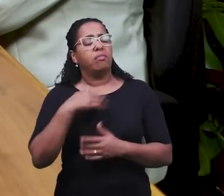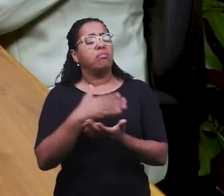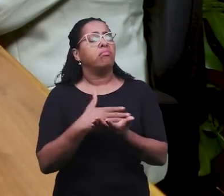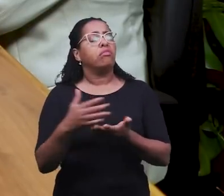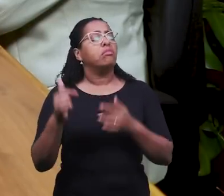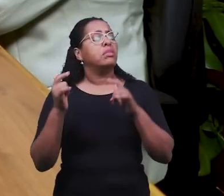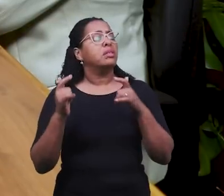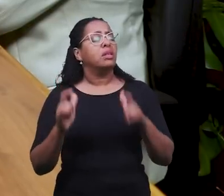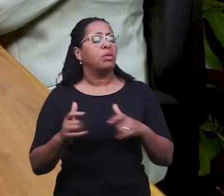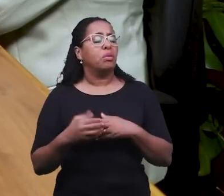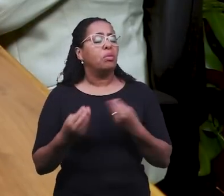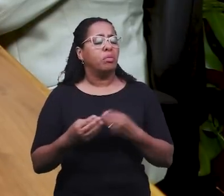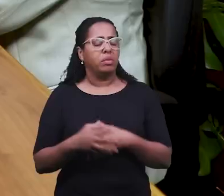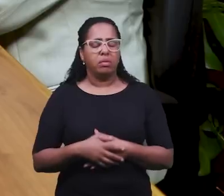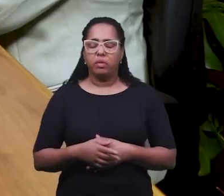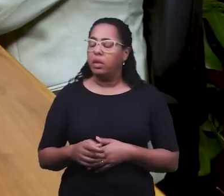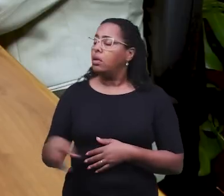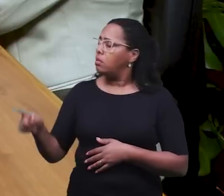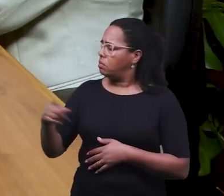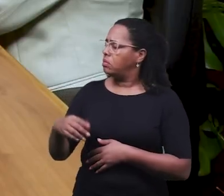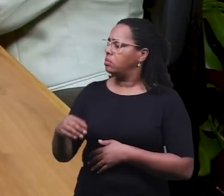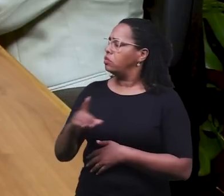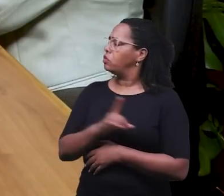Por onde eu começo? Eu, pelos diáconos.